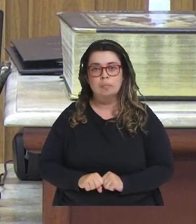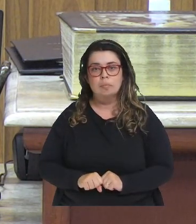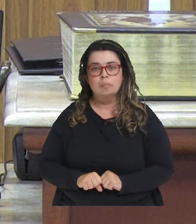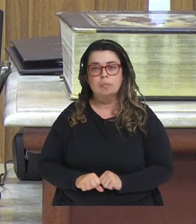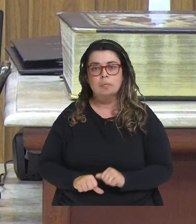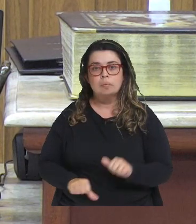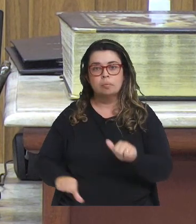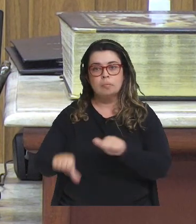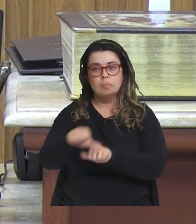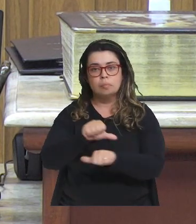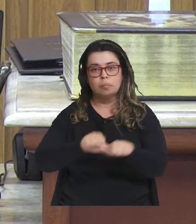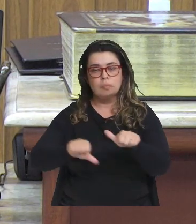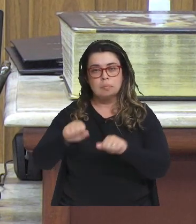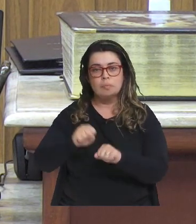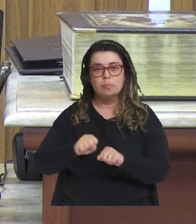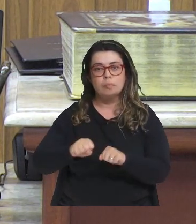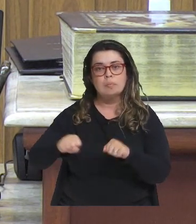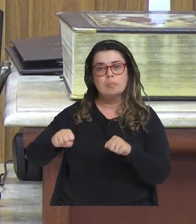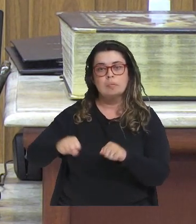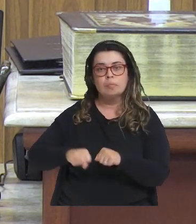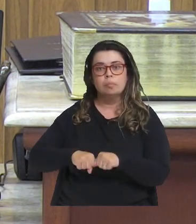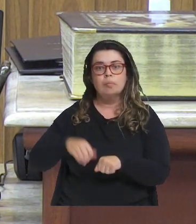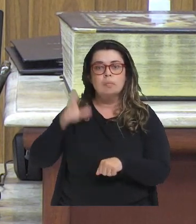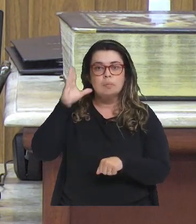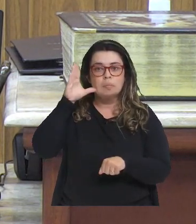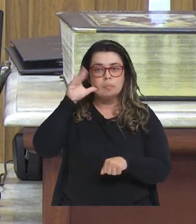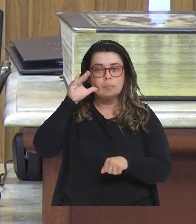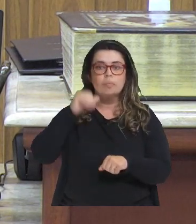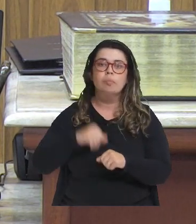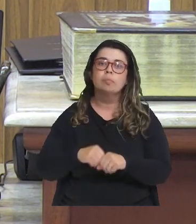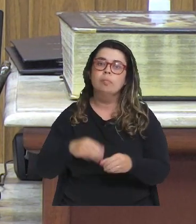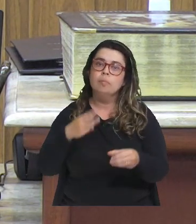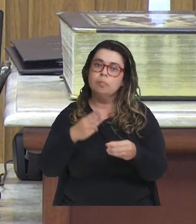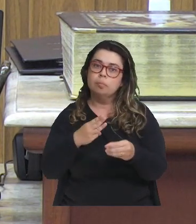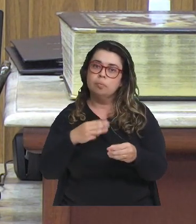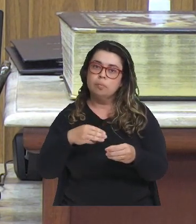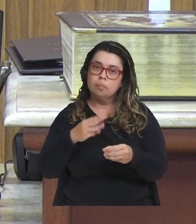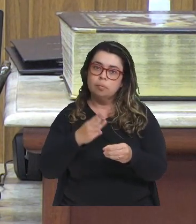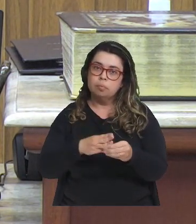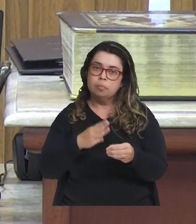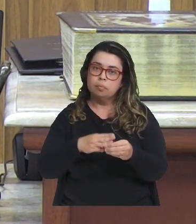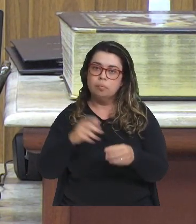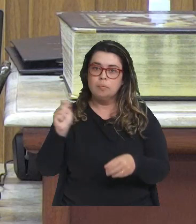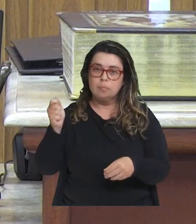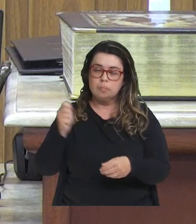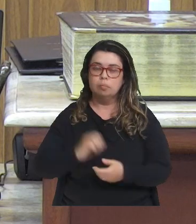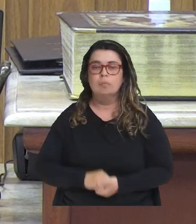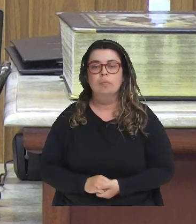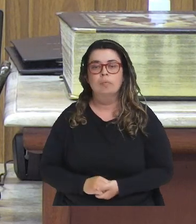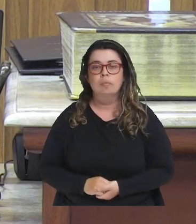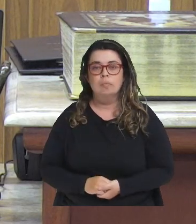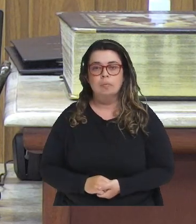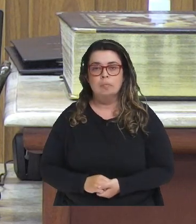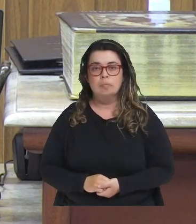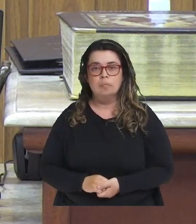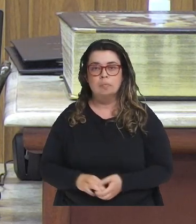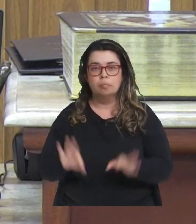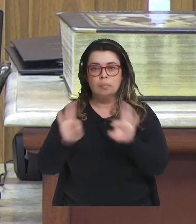quadros de pessoal da Prefeitura Municipal de Assis e da outras providências. Projeto de Lei número